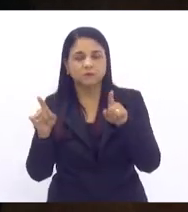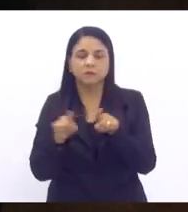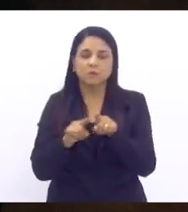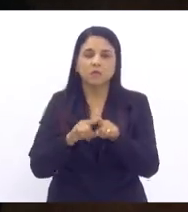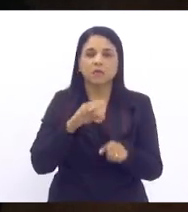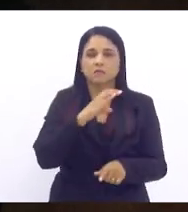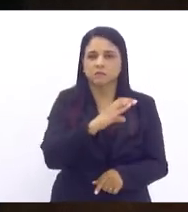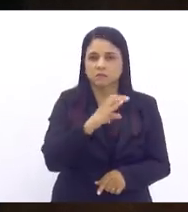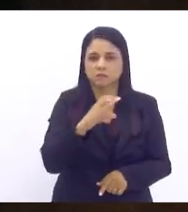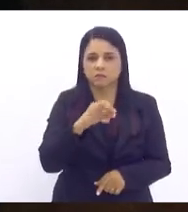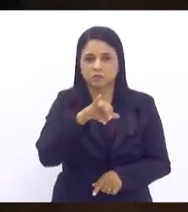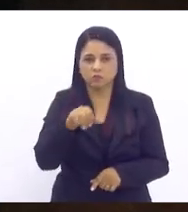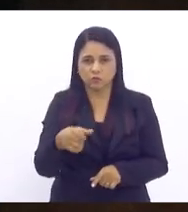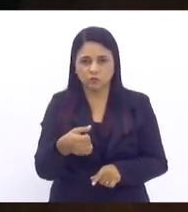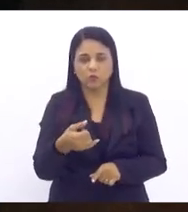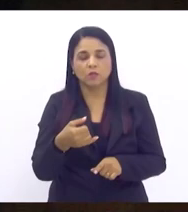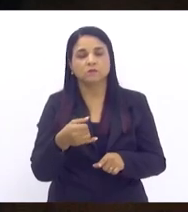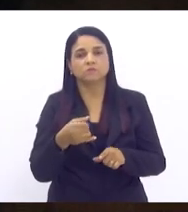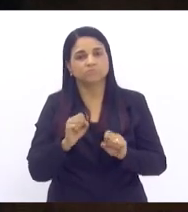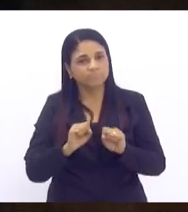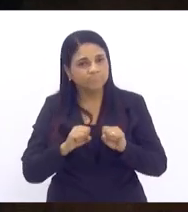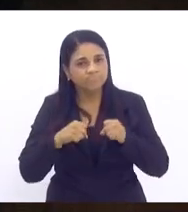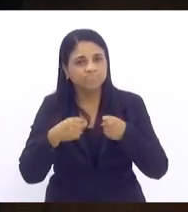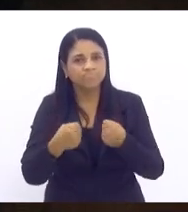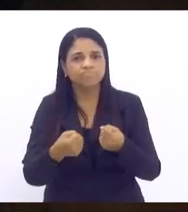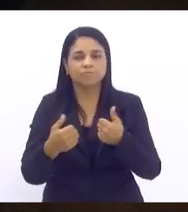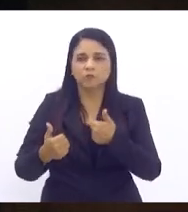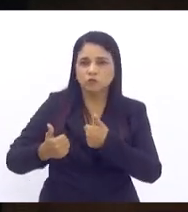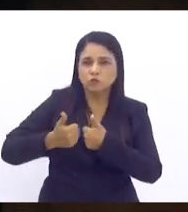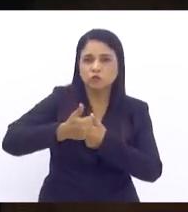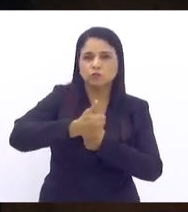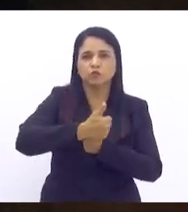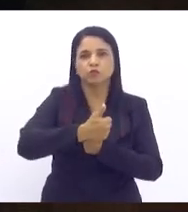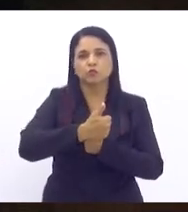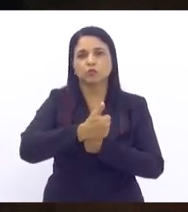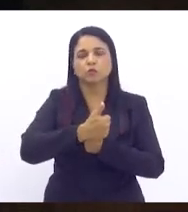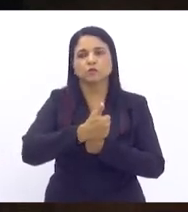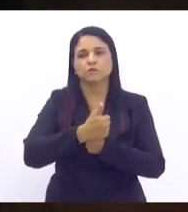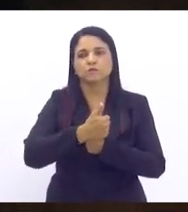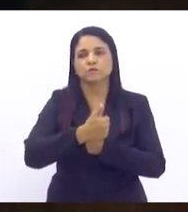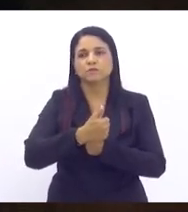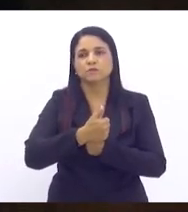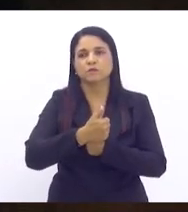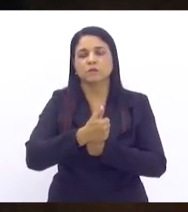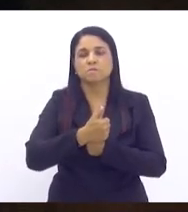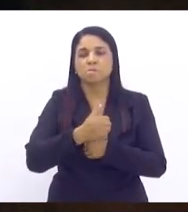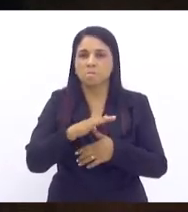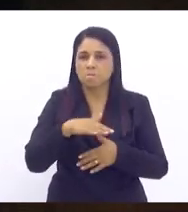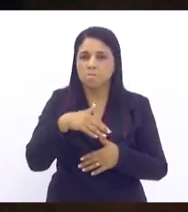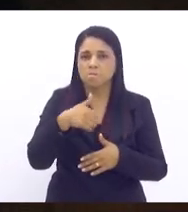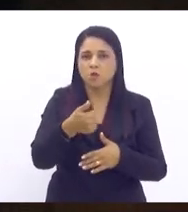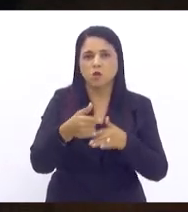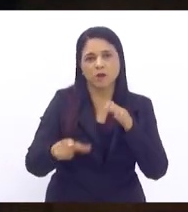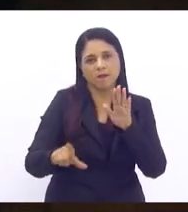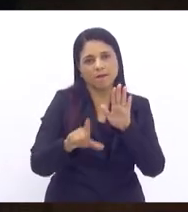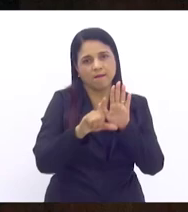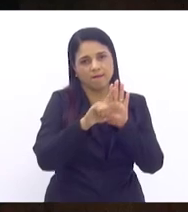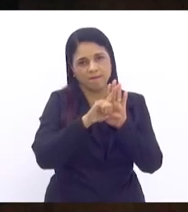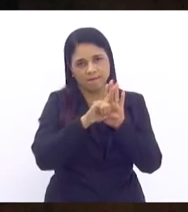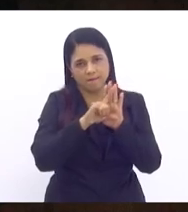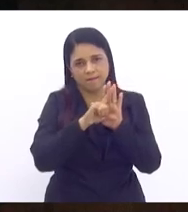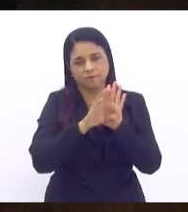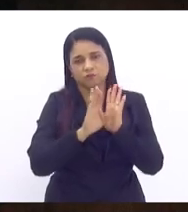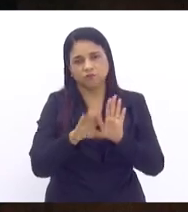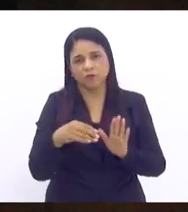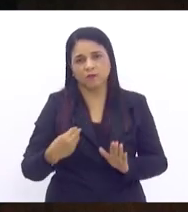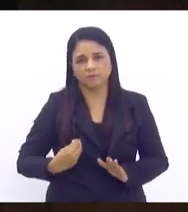CCJ pelo esforço por concluir num substitutivo, que a gente possa aprimorar a legislação já